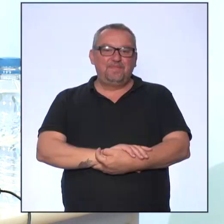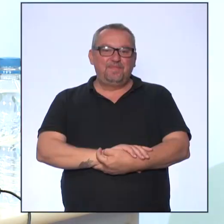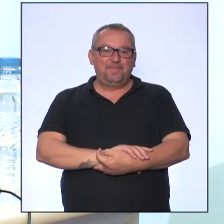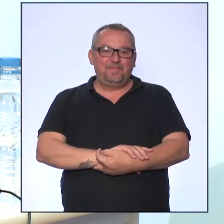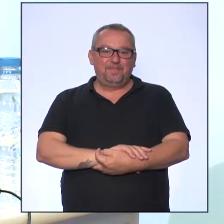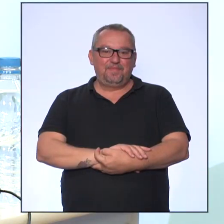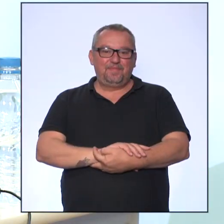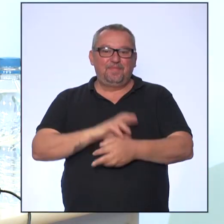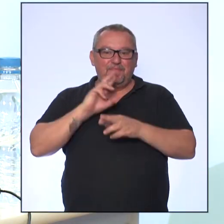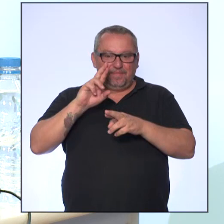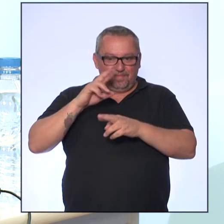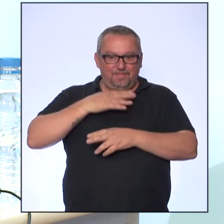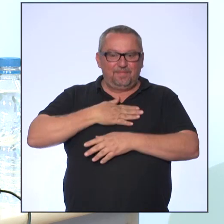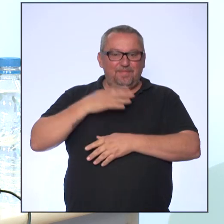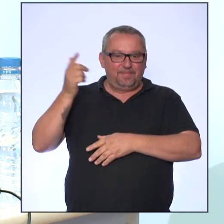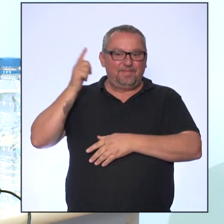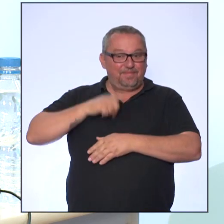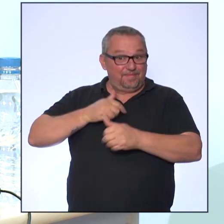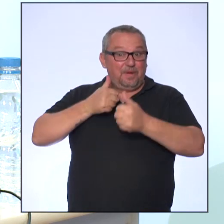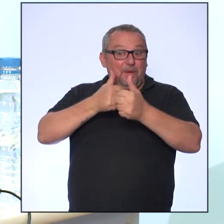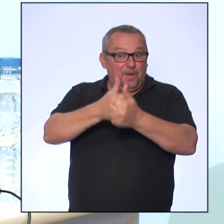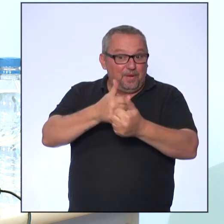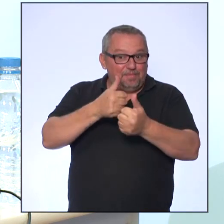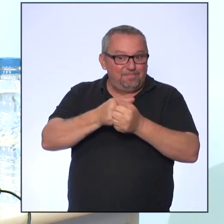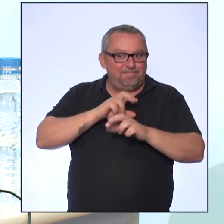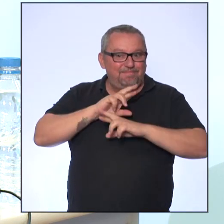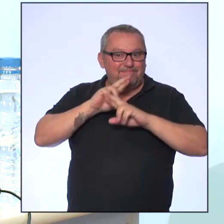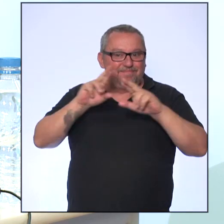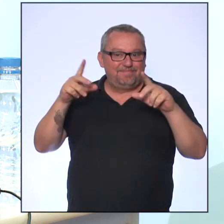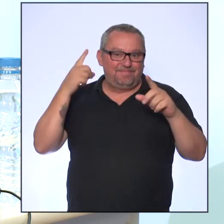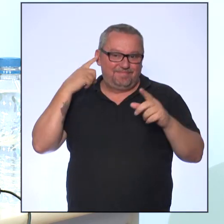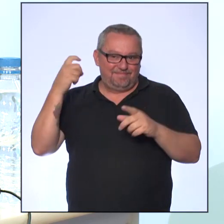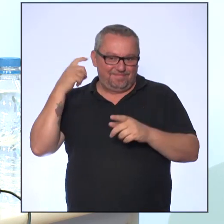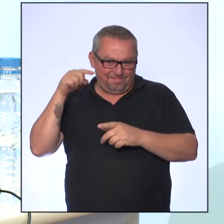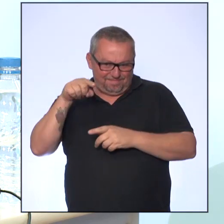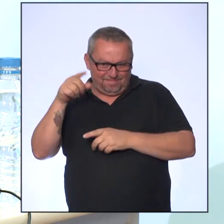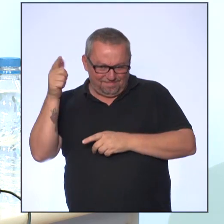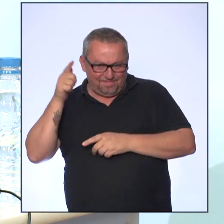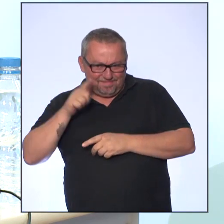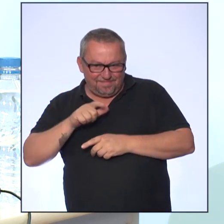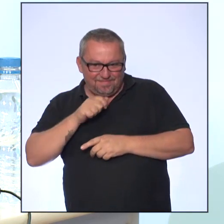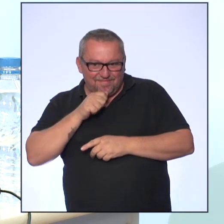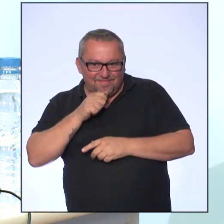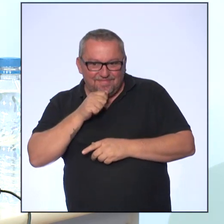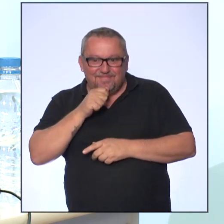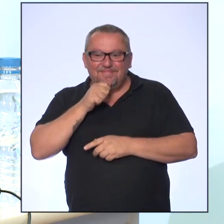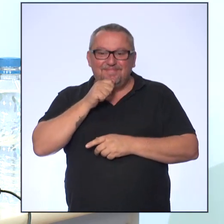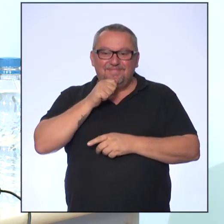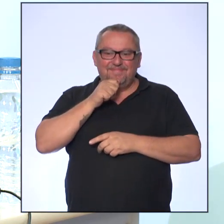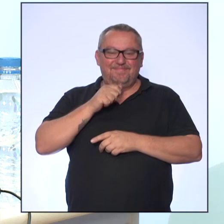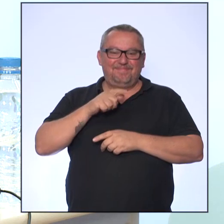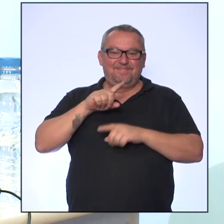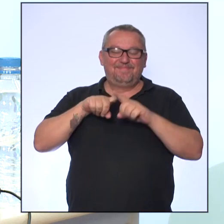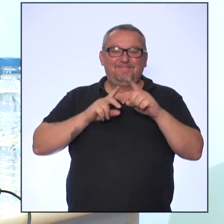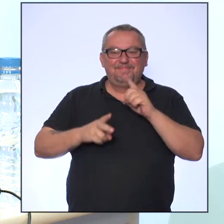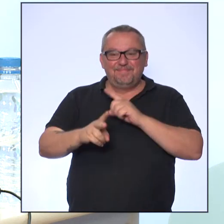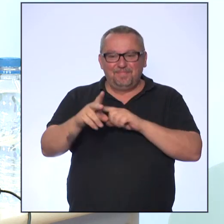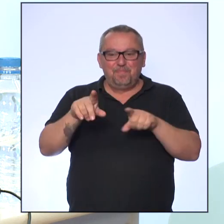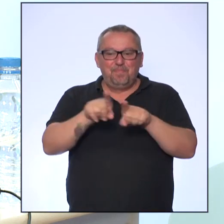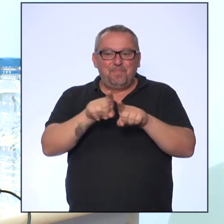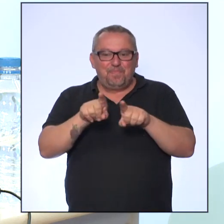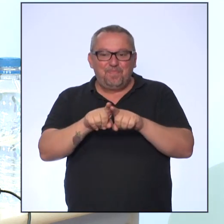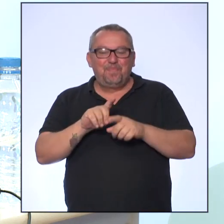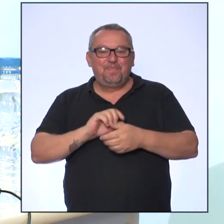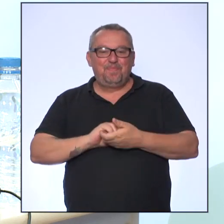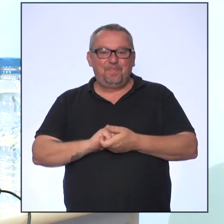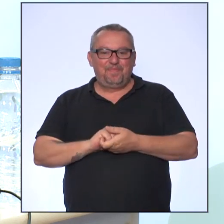Pessoal, espero que vocês estejam conseguindo acompanhar as diferenças de sons, de toques, tá? A gente vai continuar. Vamos